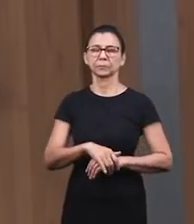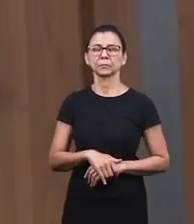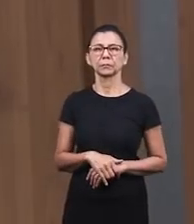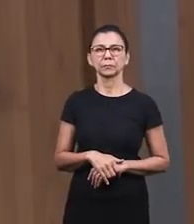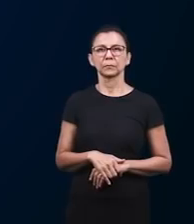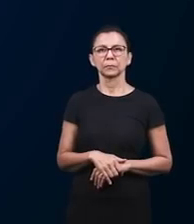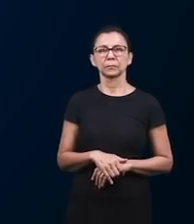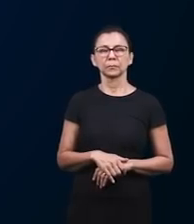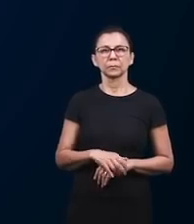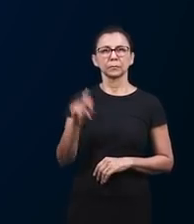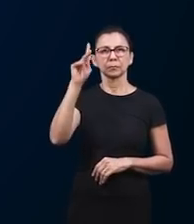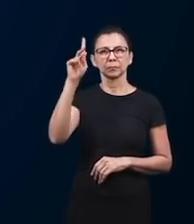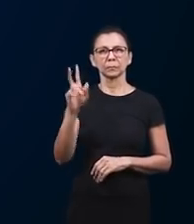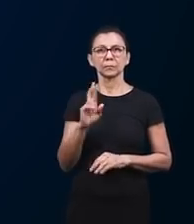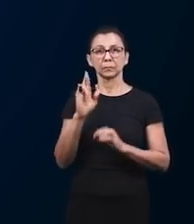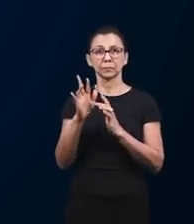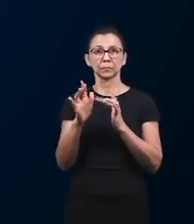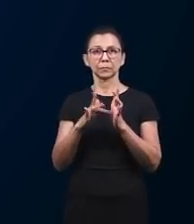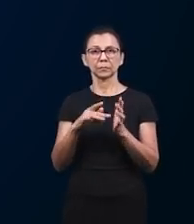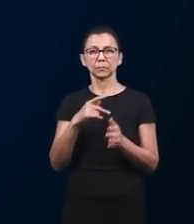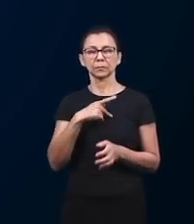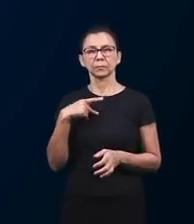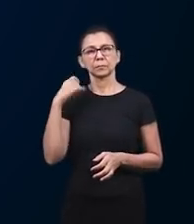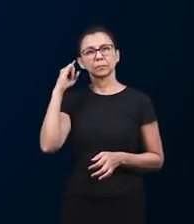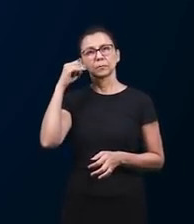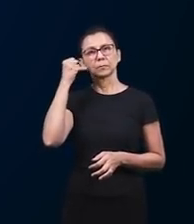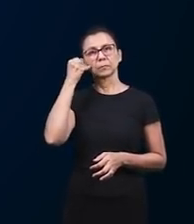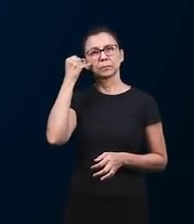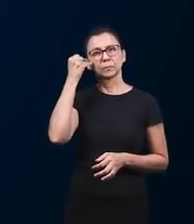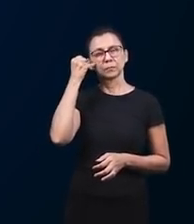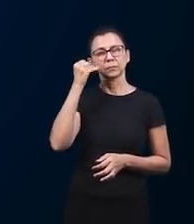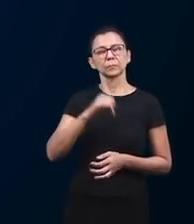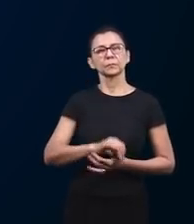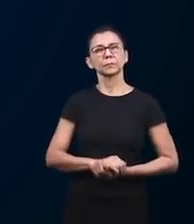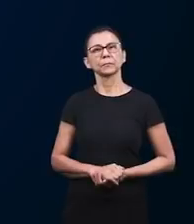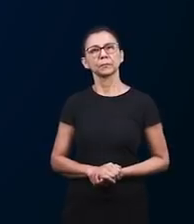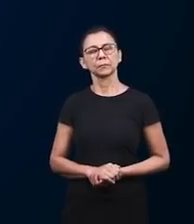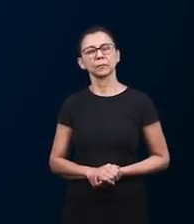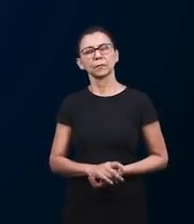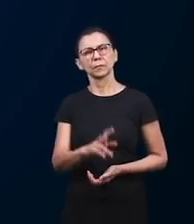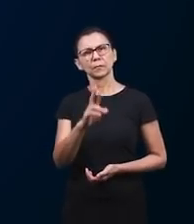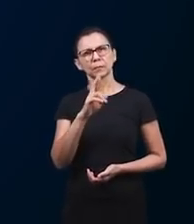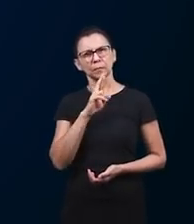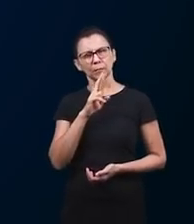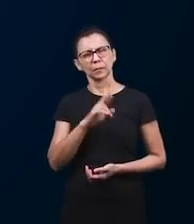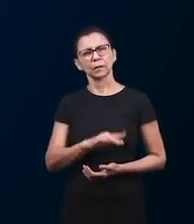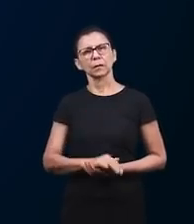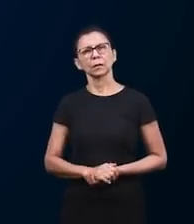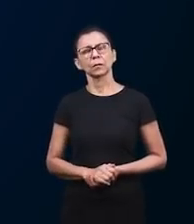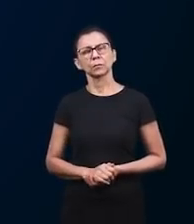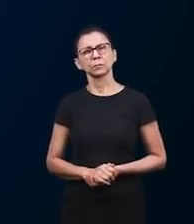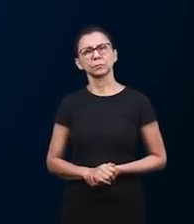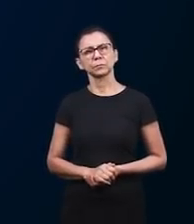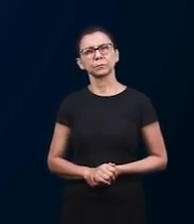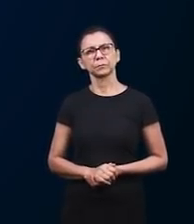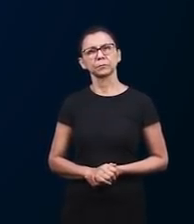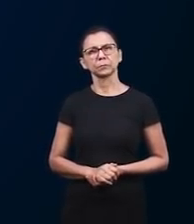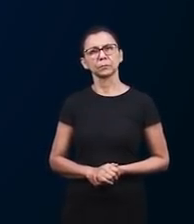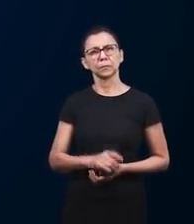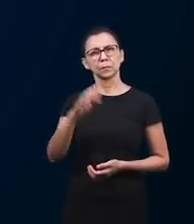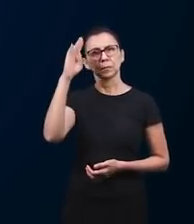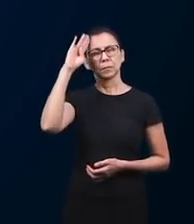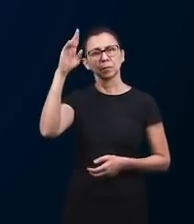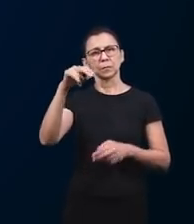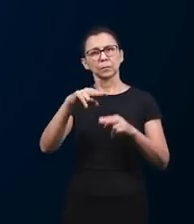nossos irmãos. A paz do Senhor Jesus, pastor Josias. A paz do Senhor Jesus, igreja. Em resposta à pergunta 4, podemos dizer